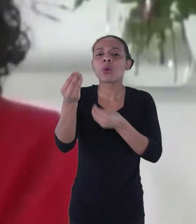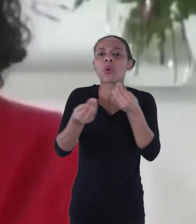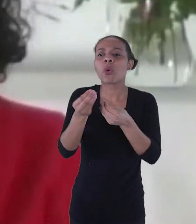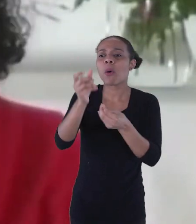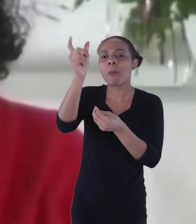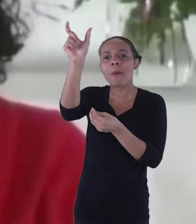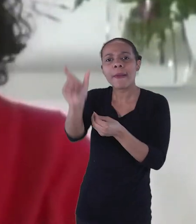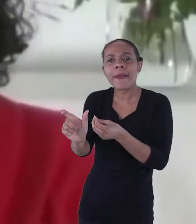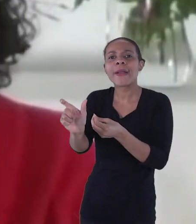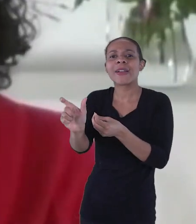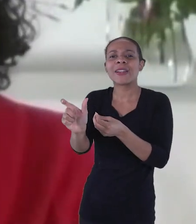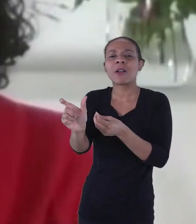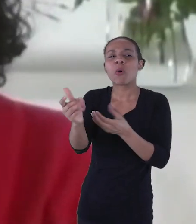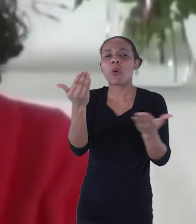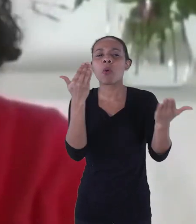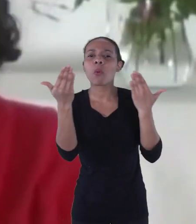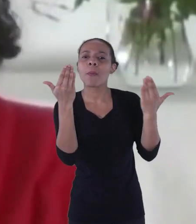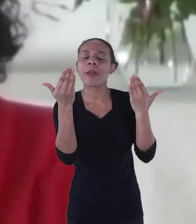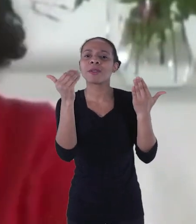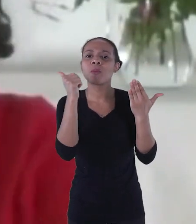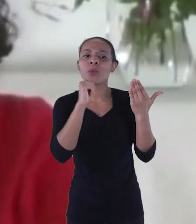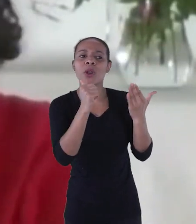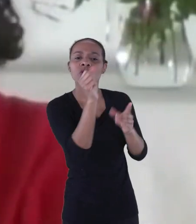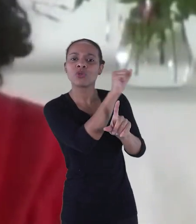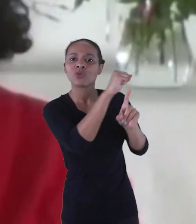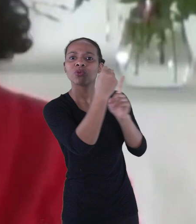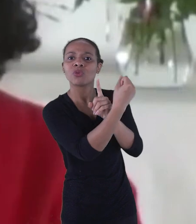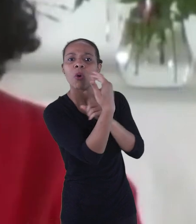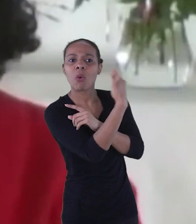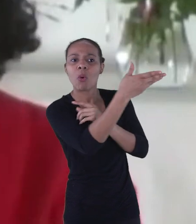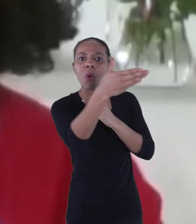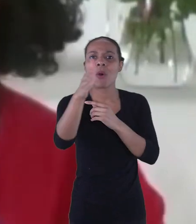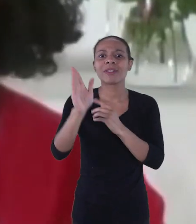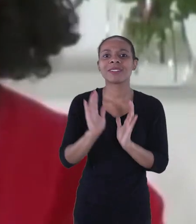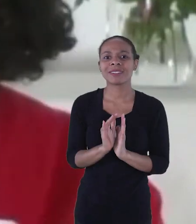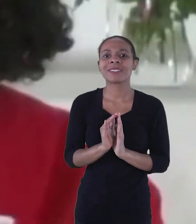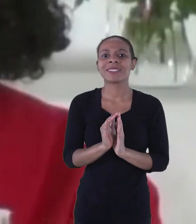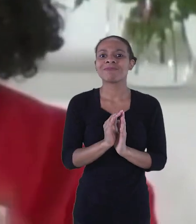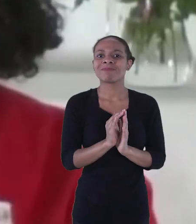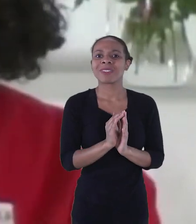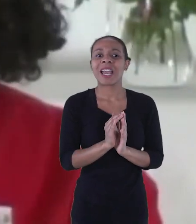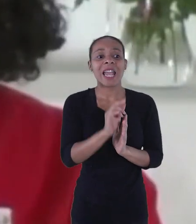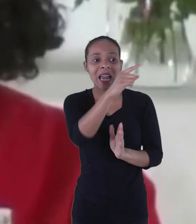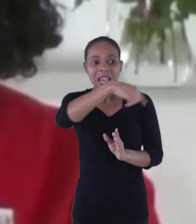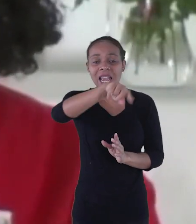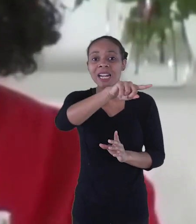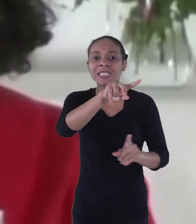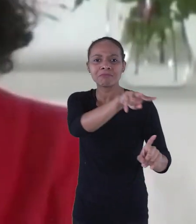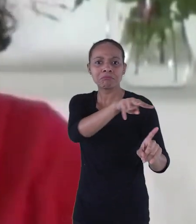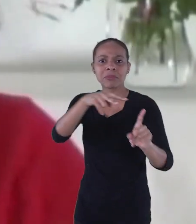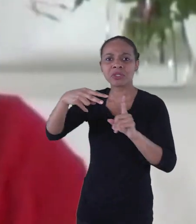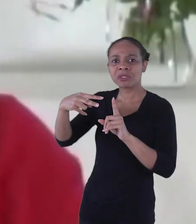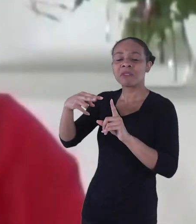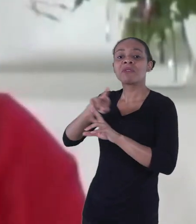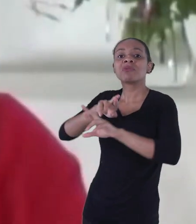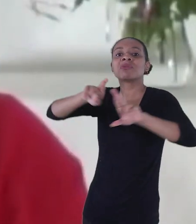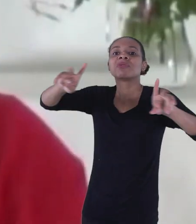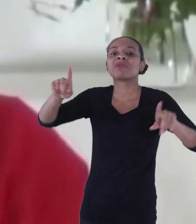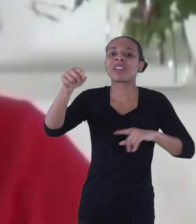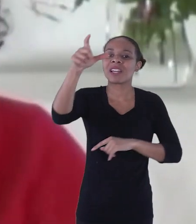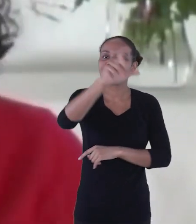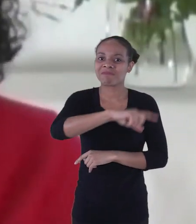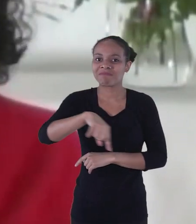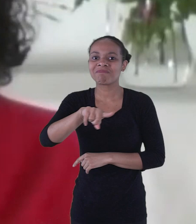mulheres brancas que escreveram no mesmo período e que tiveram um olhar completamente diferente. Então, essa Carolina que nasce